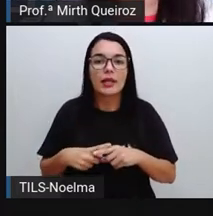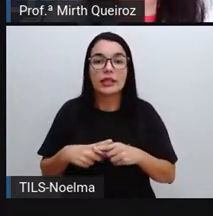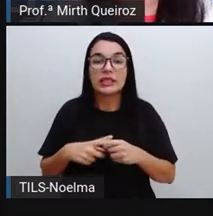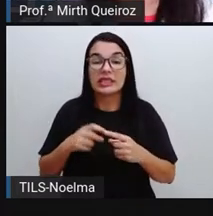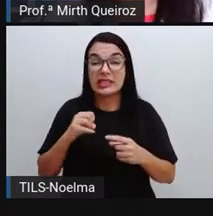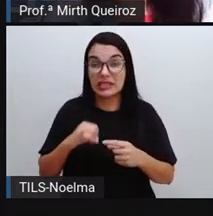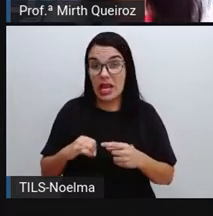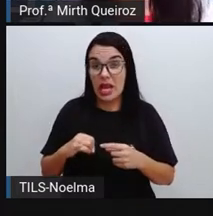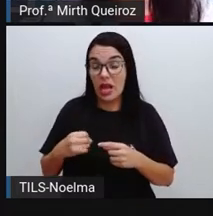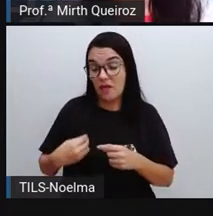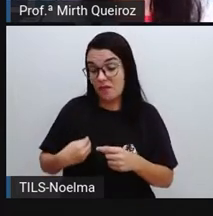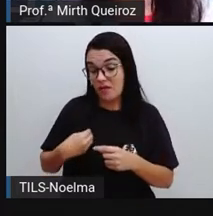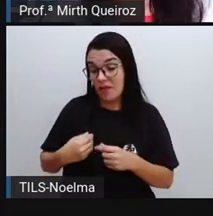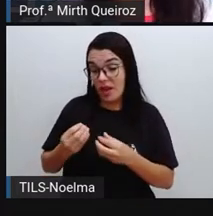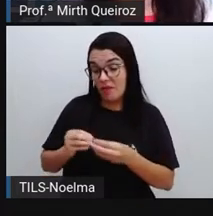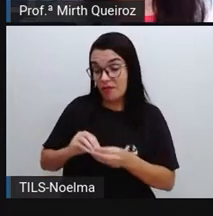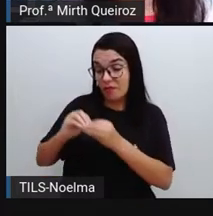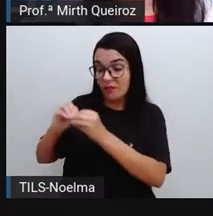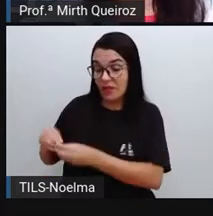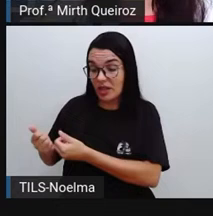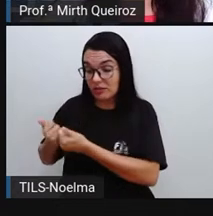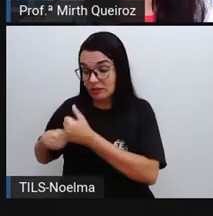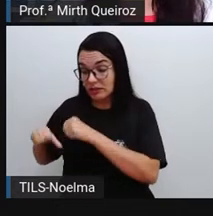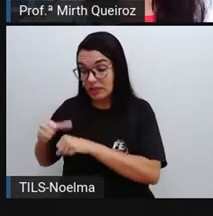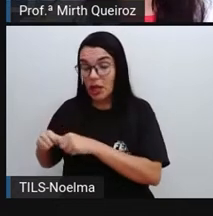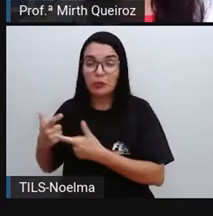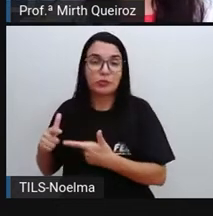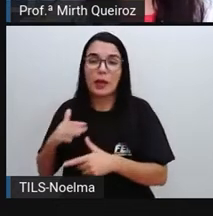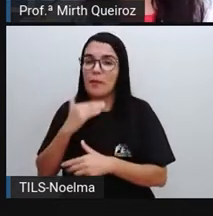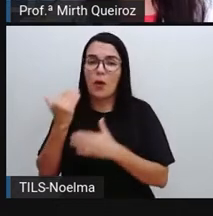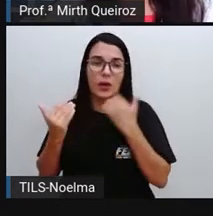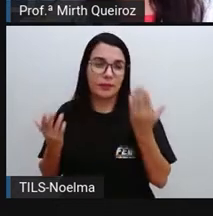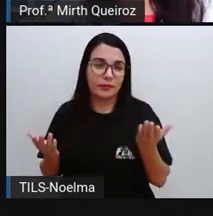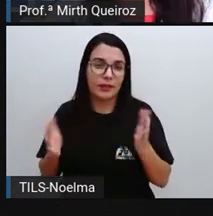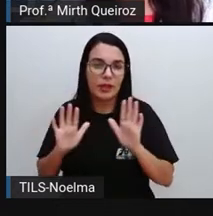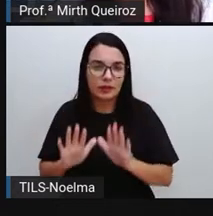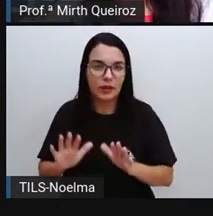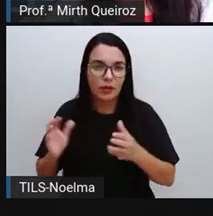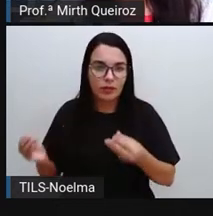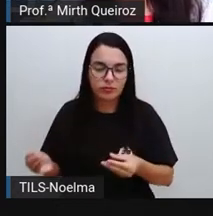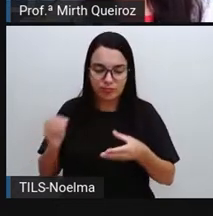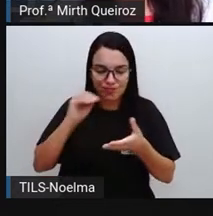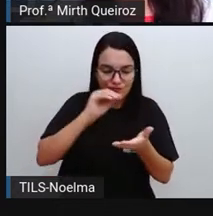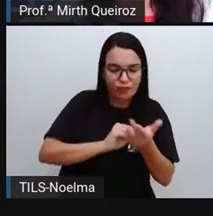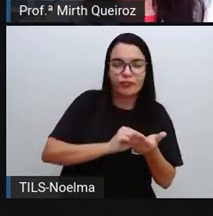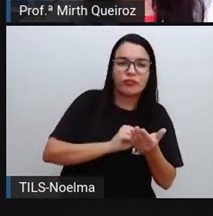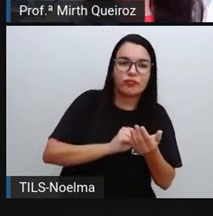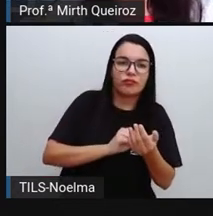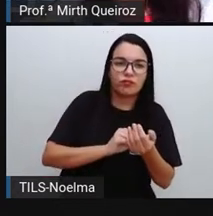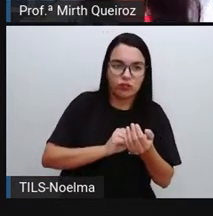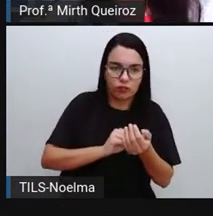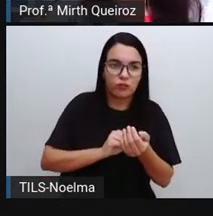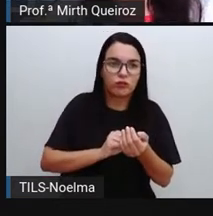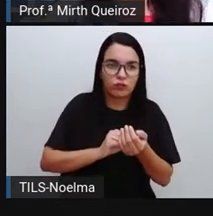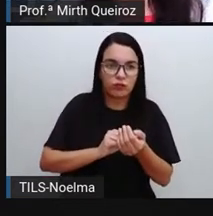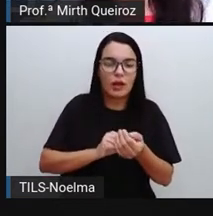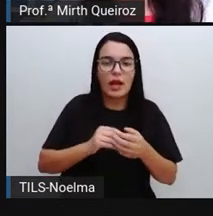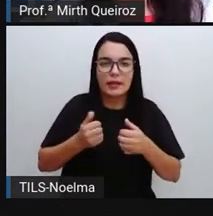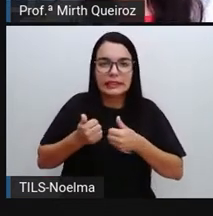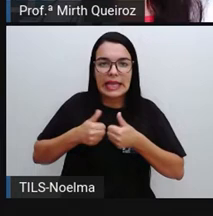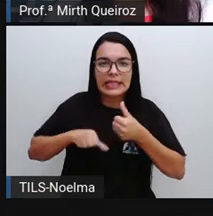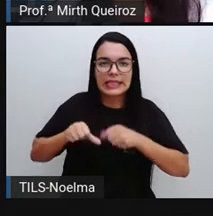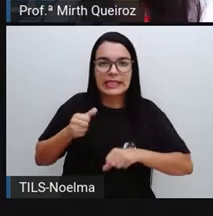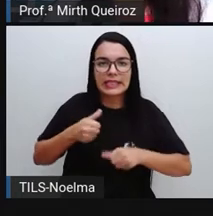Fora da célula, eles não sobrevivem, né? Eles ficam como cristalzinhos ali e passam a ter a capacidade